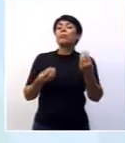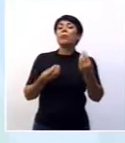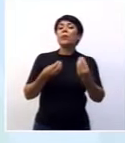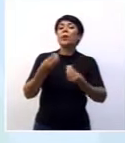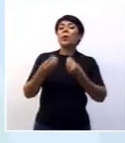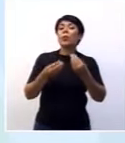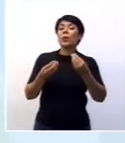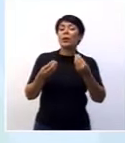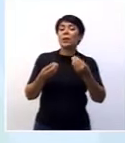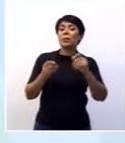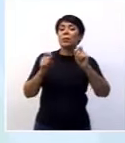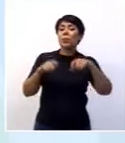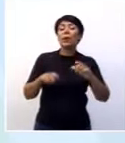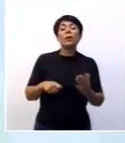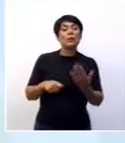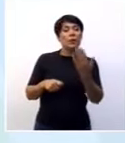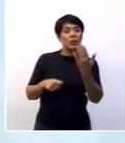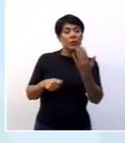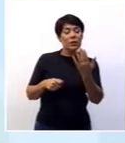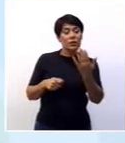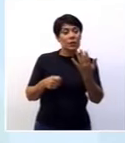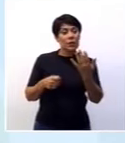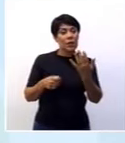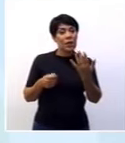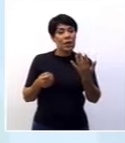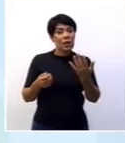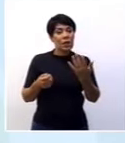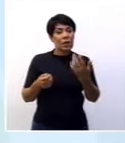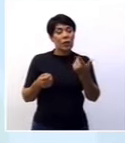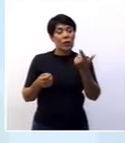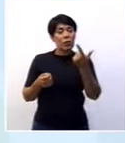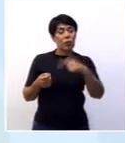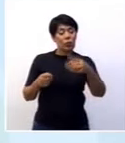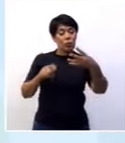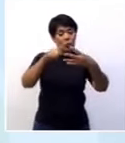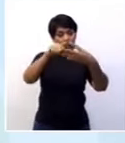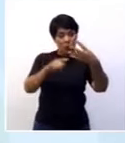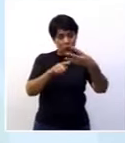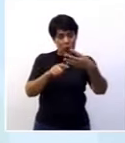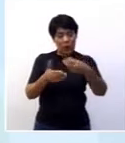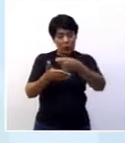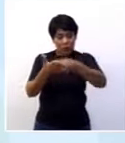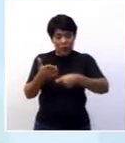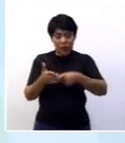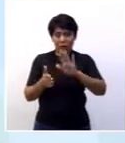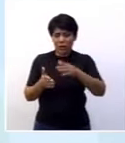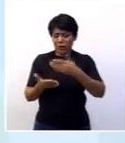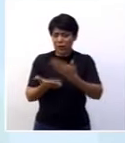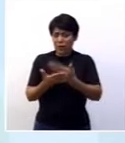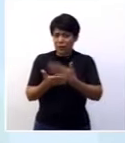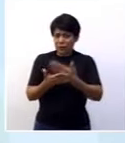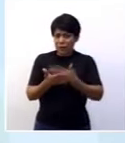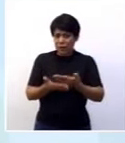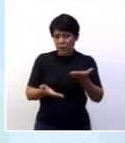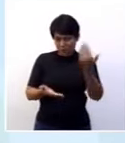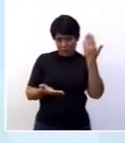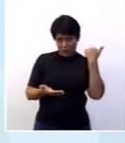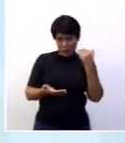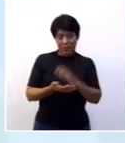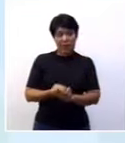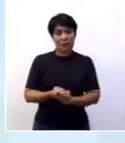a associação que pode ser feita com os outros 4 textos que nós já vimos na atividade anterior.